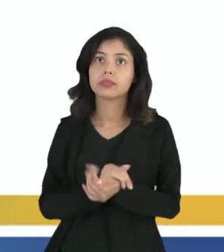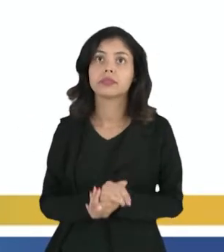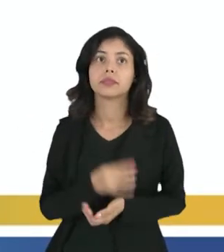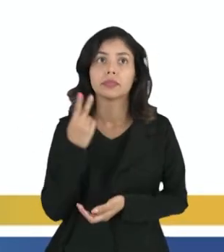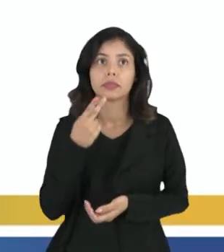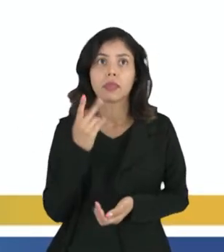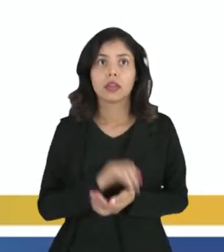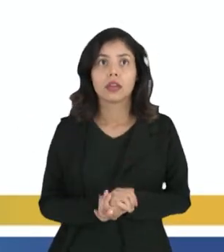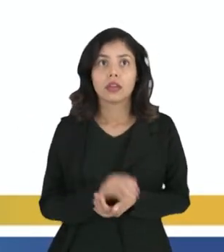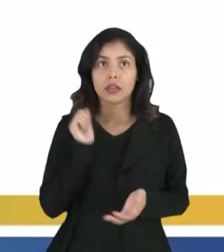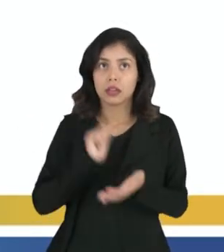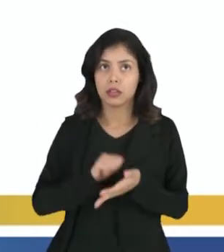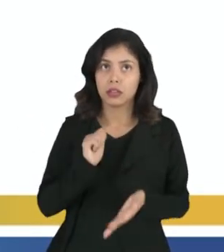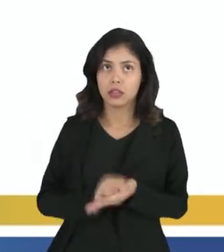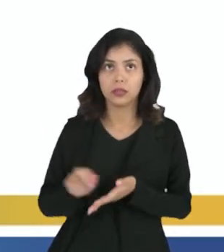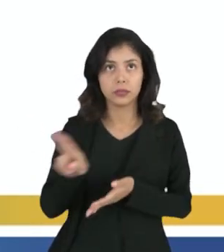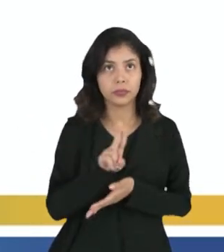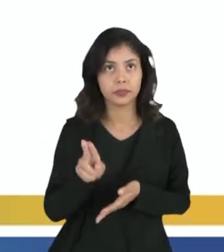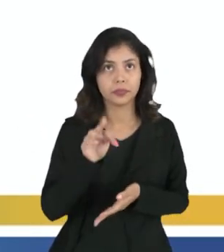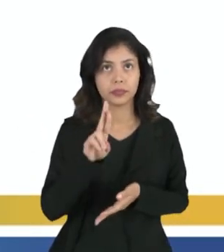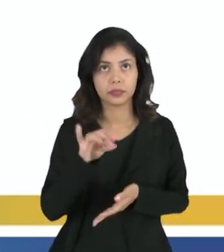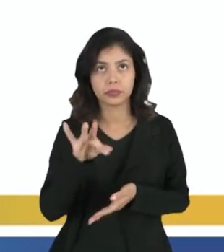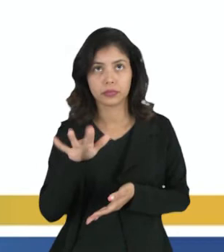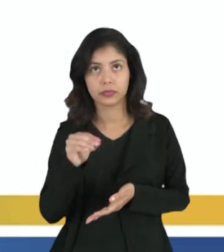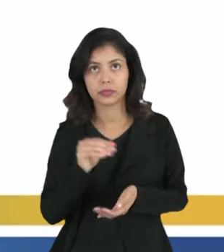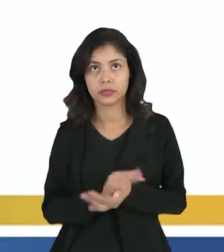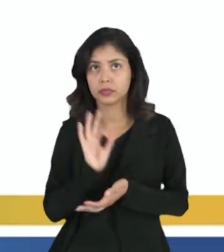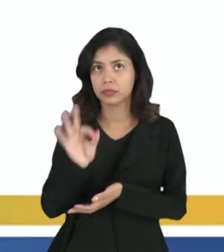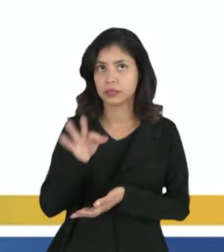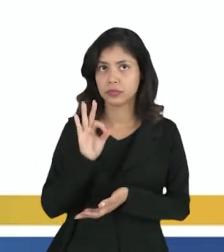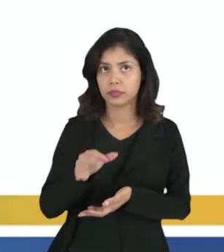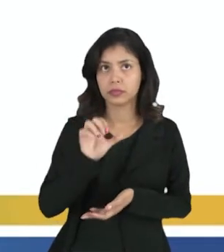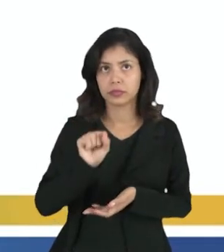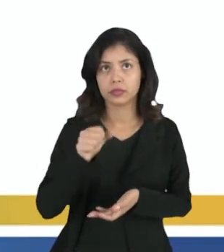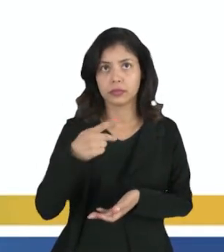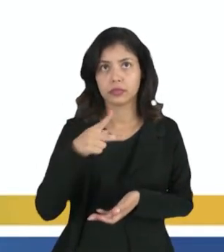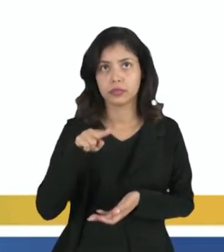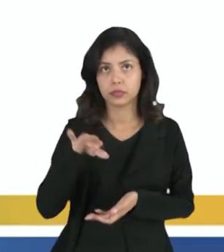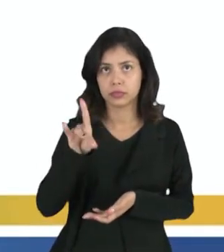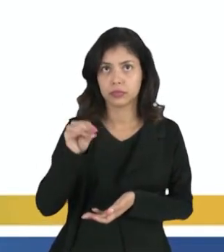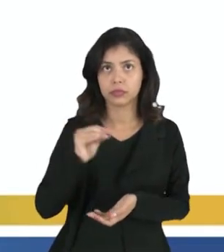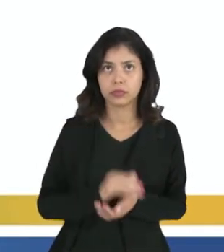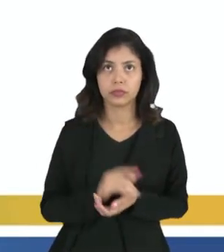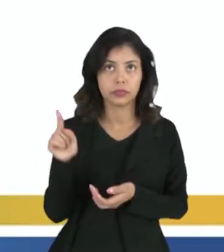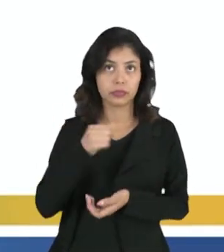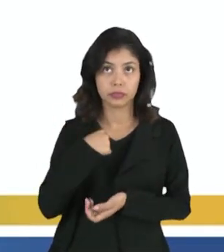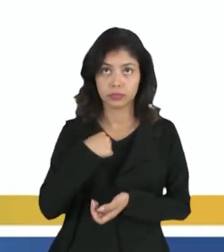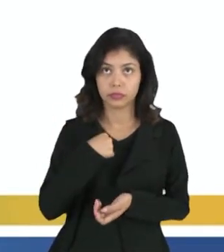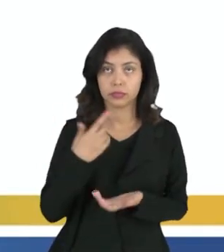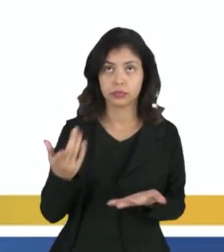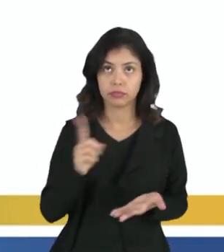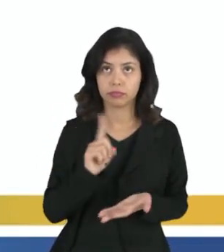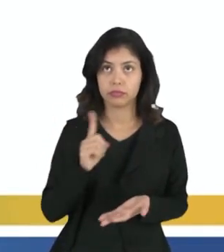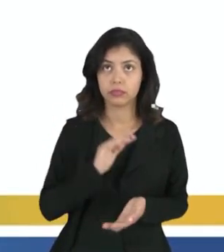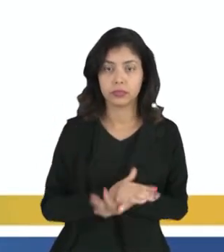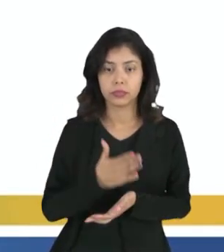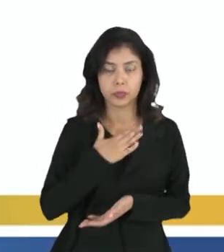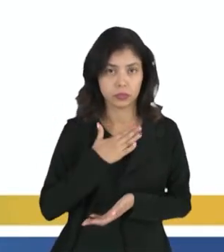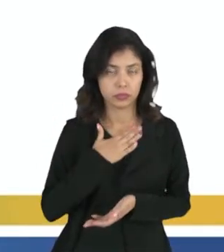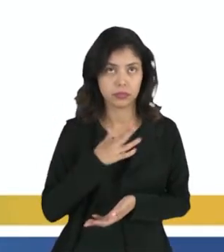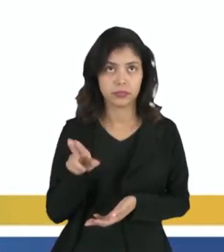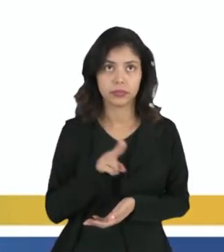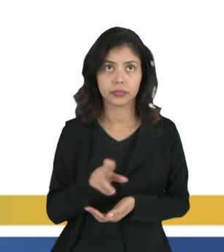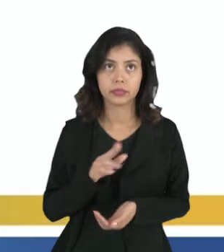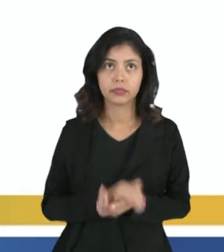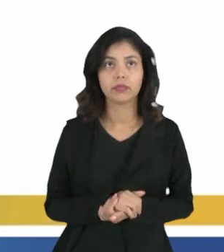diz assim. Essa escritora de nome desagradável, certamente um pseudônimo. Não era, era meu nome